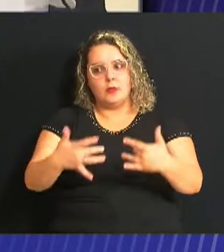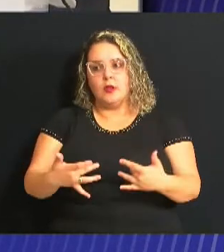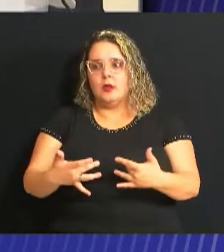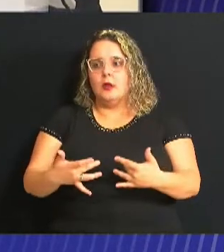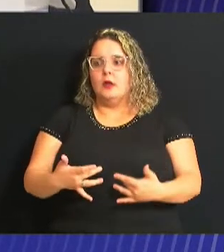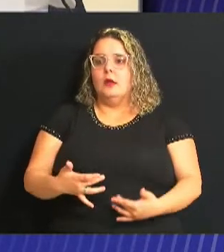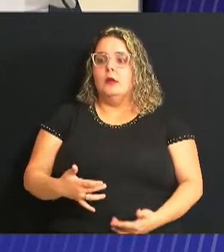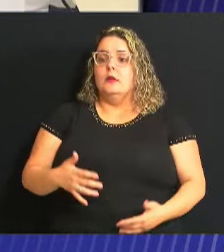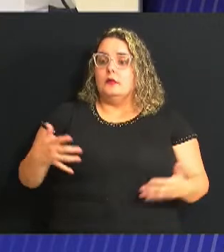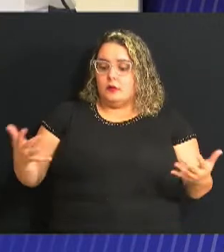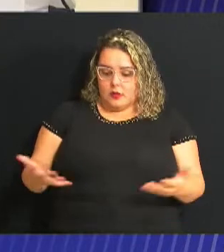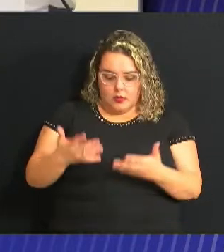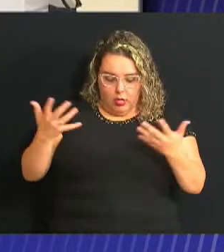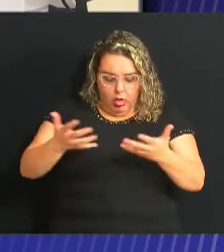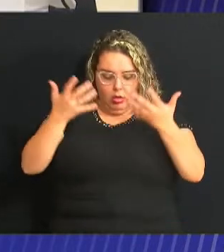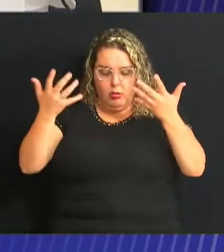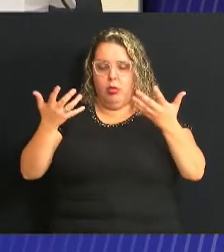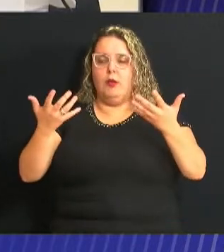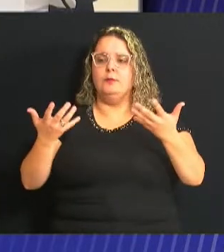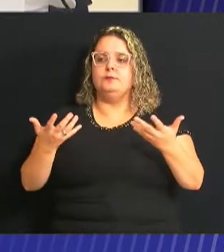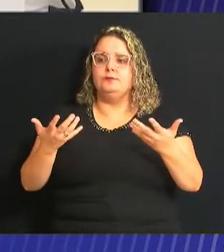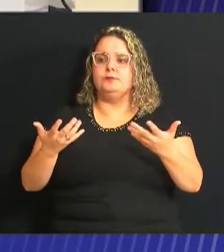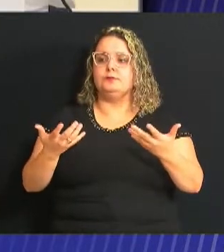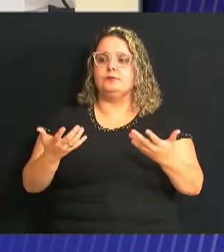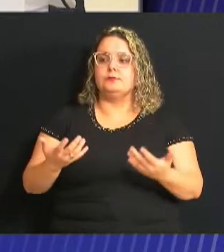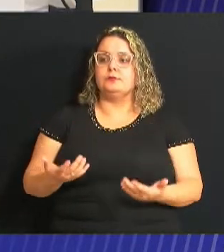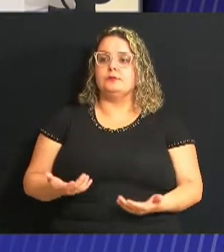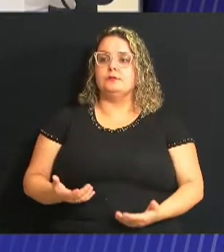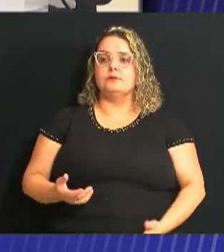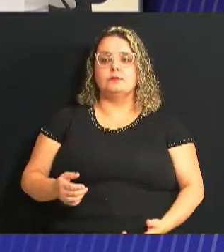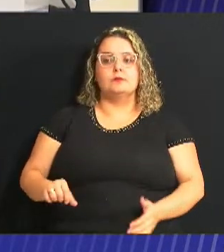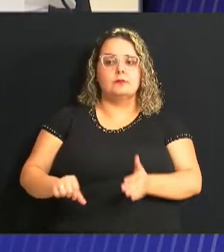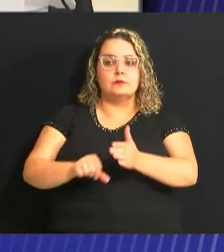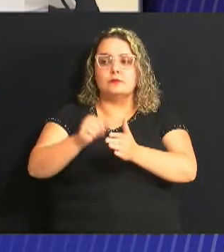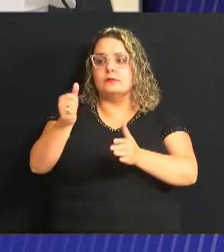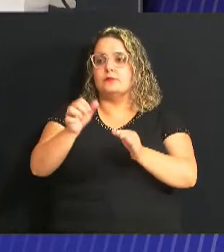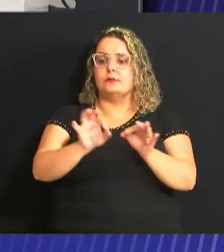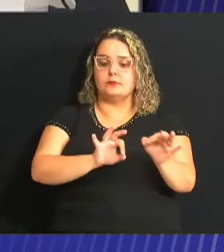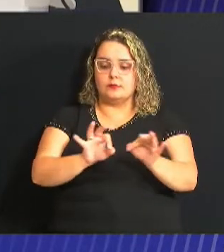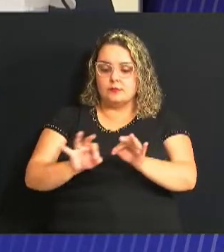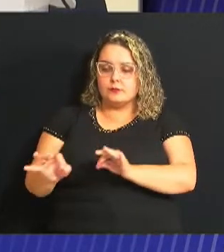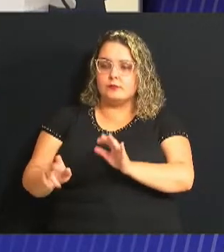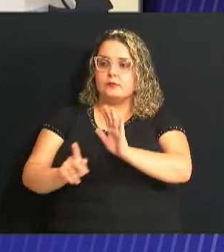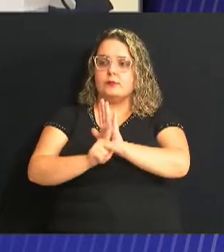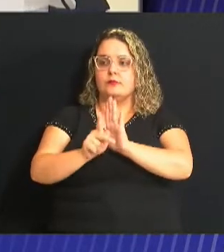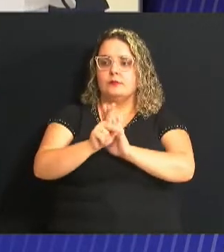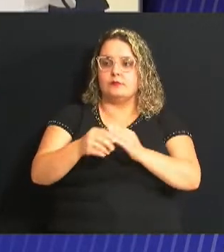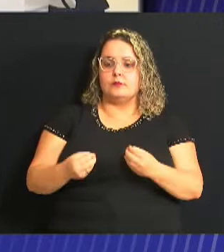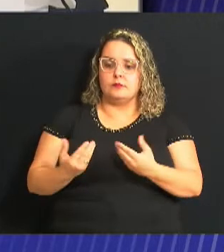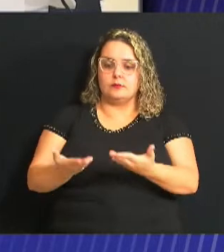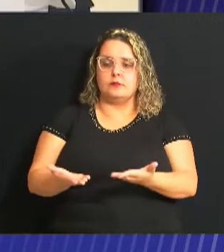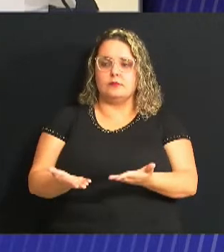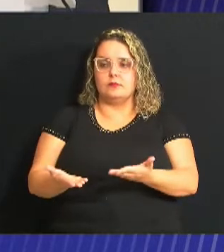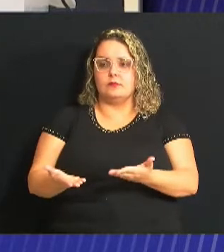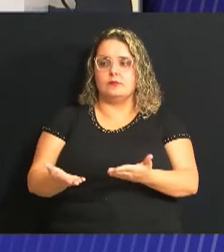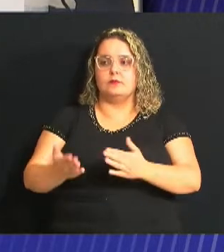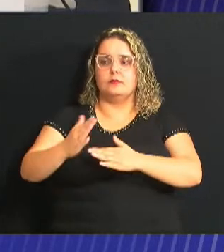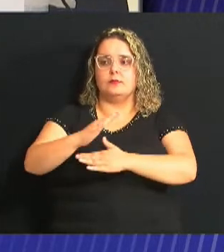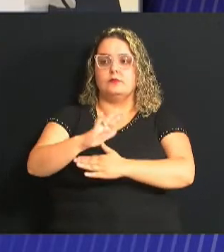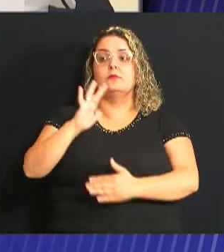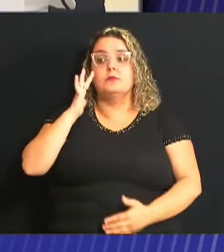Isso me empolga. O voluntariado foi um dos primeiros projetos que eu trouxe para essa casa. Eu acho